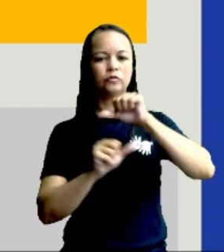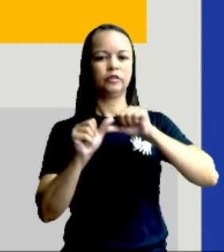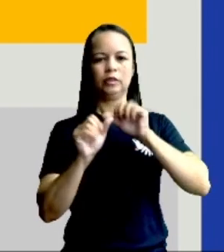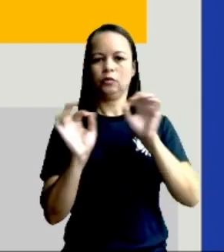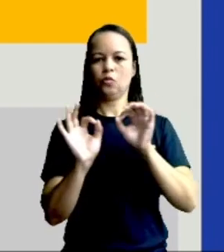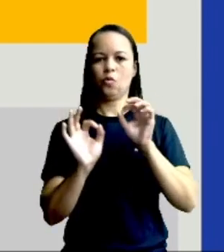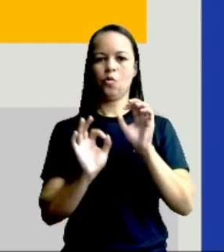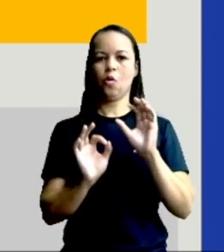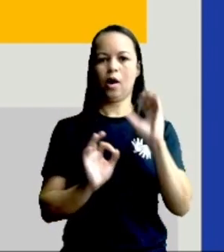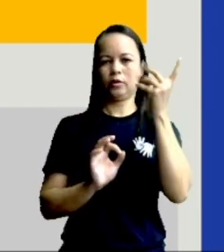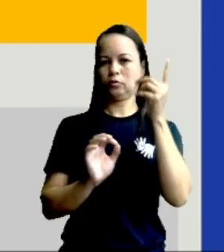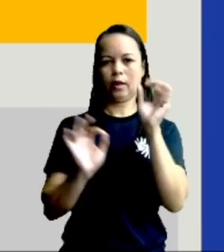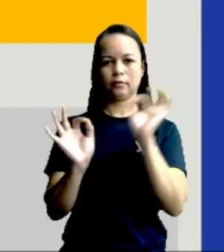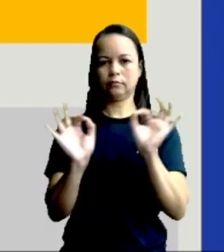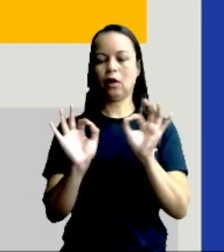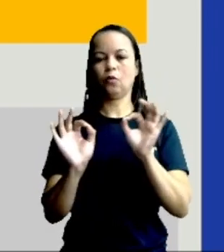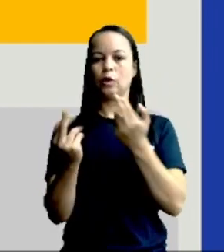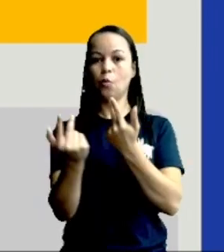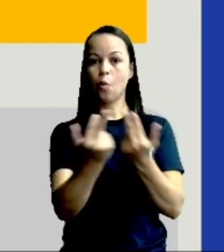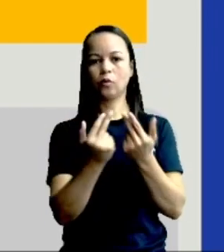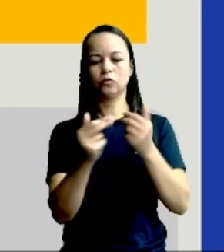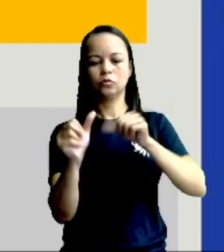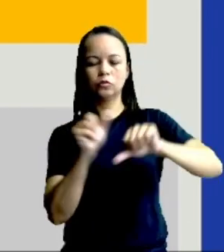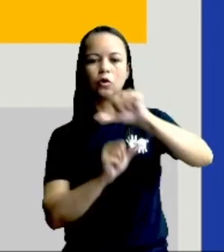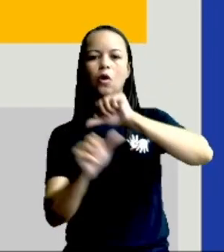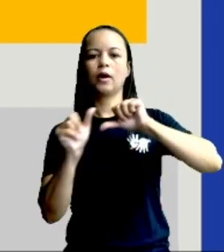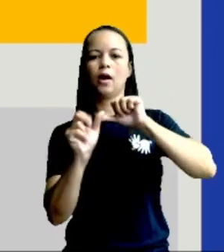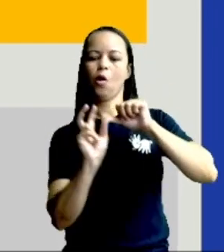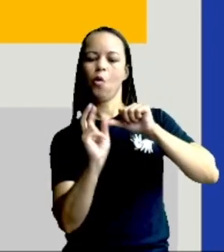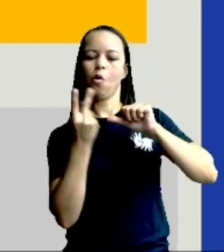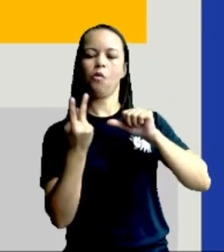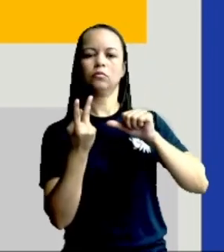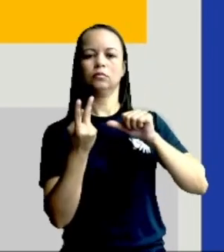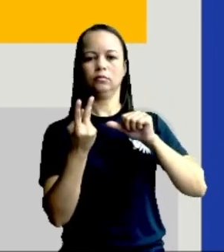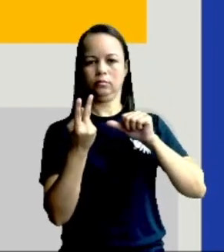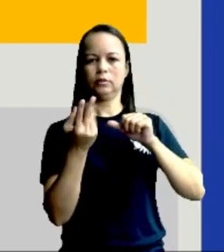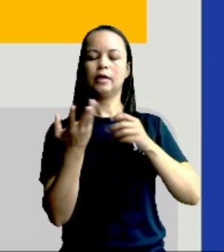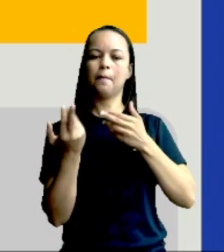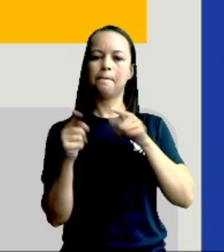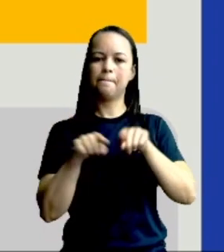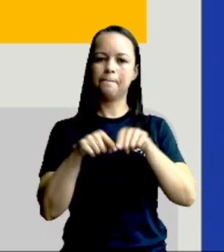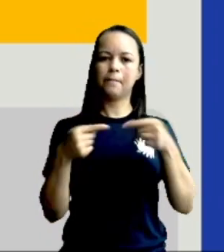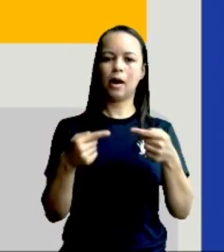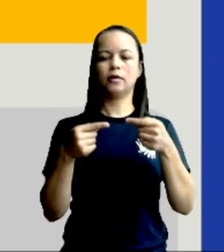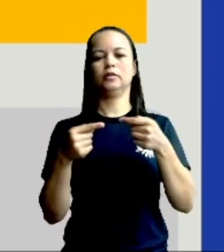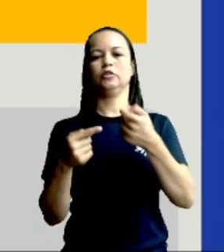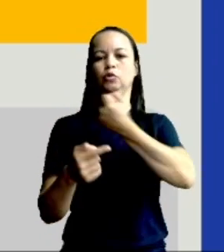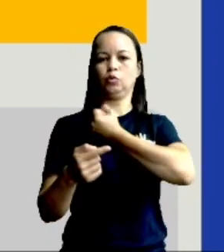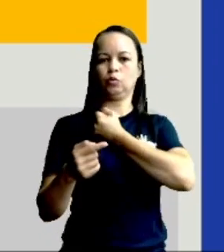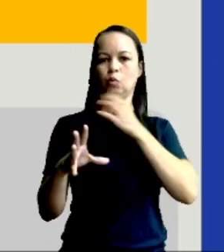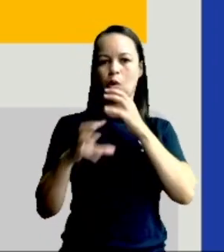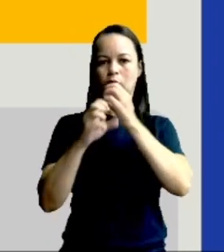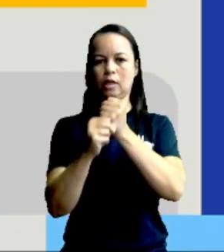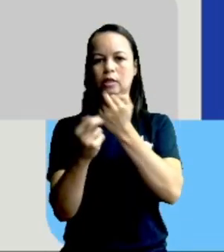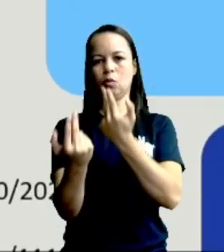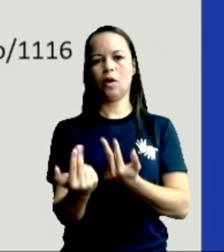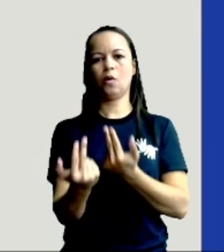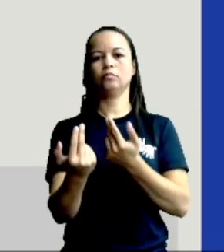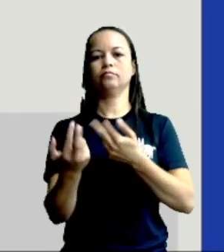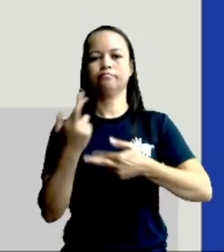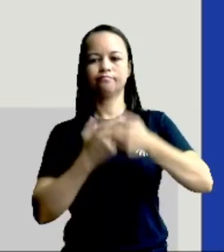seu resultado. Então, eu trocando essa ordem aí, é tranquilo, eu consigo fazer essa relação.